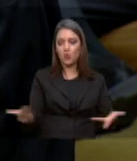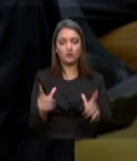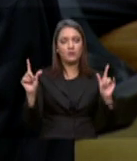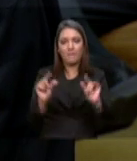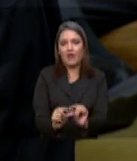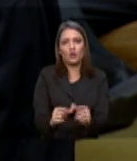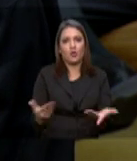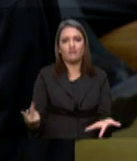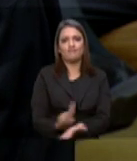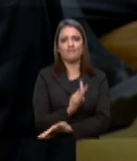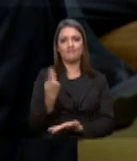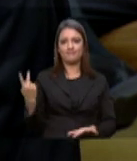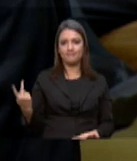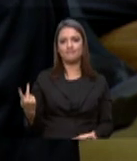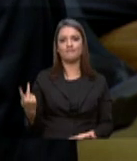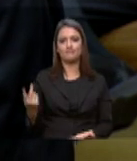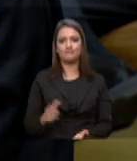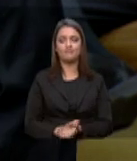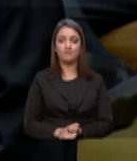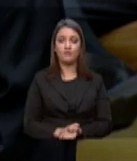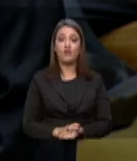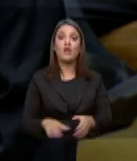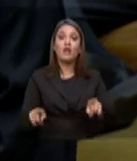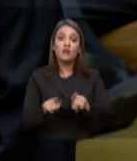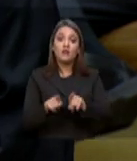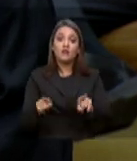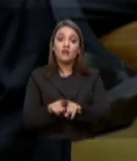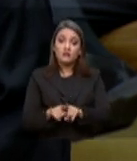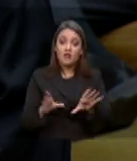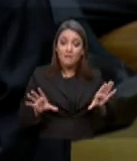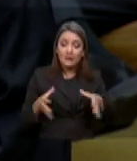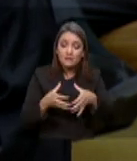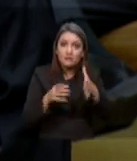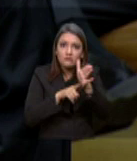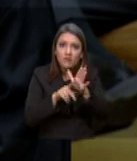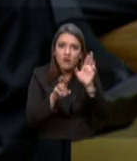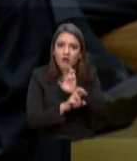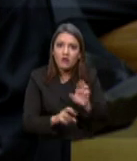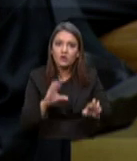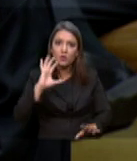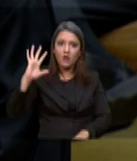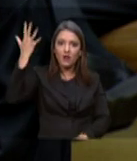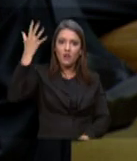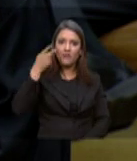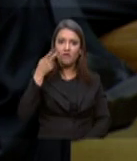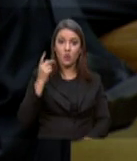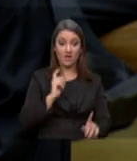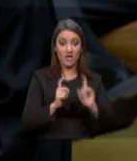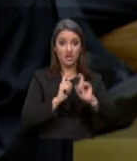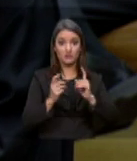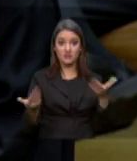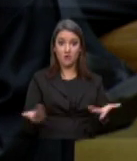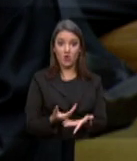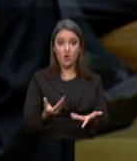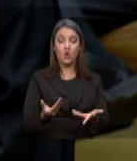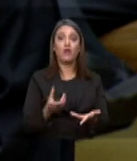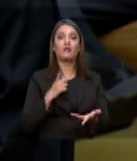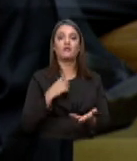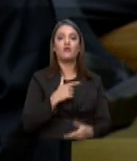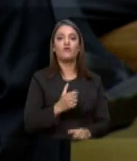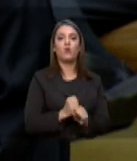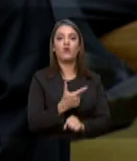atualizados pelo IPCA. Apontou ainda o Observatório do Clima que a atual administração aprofundou em